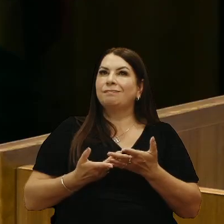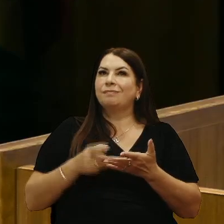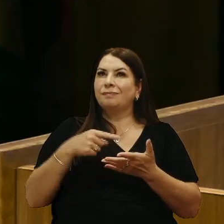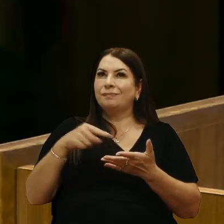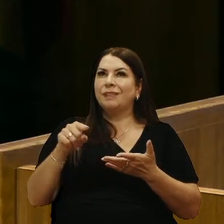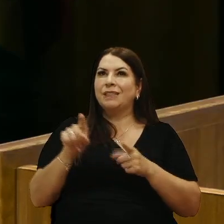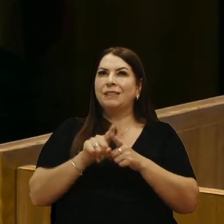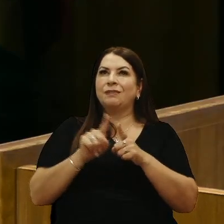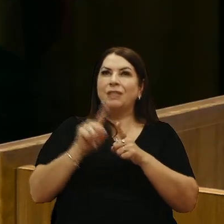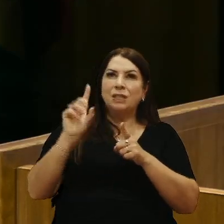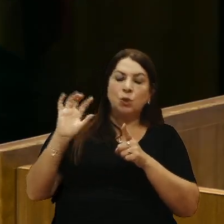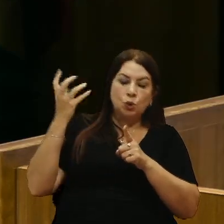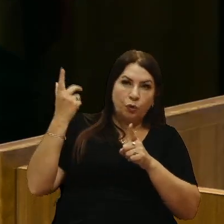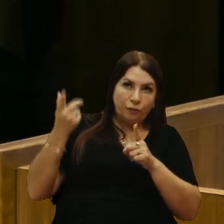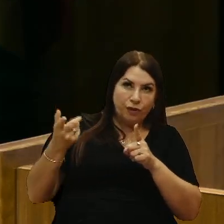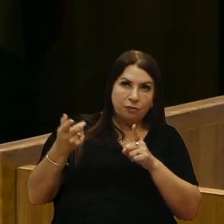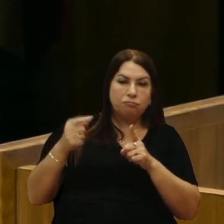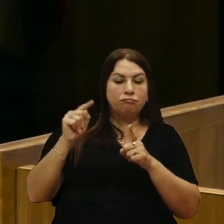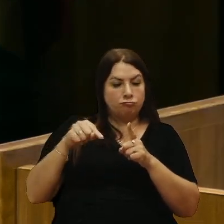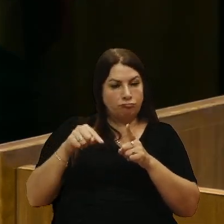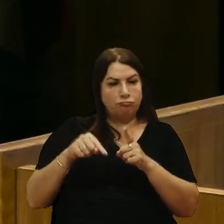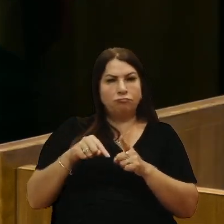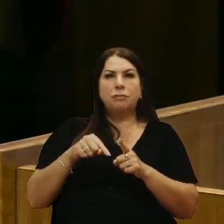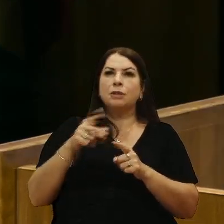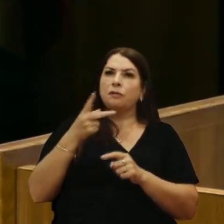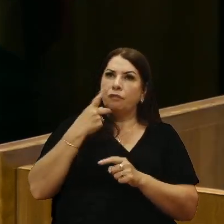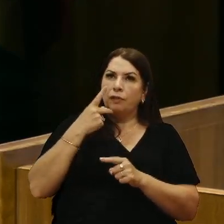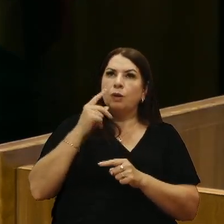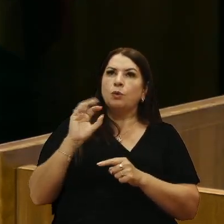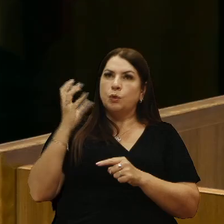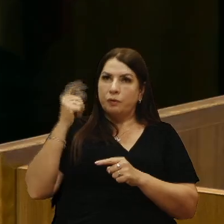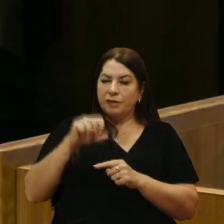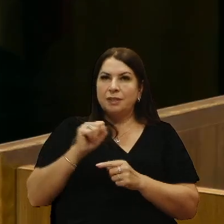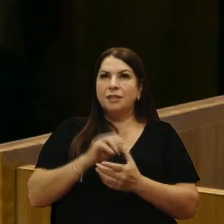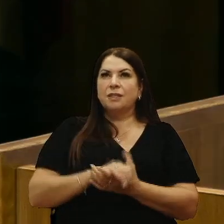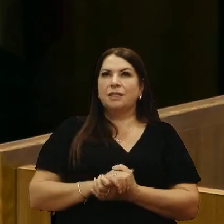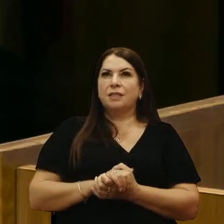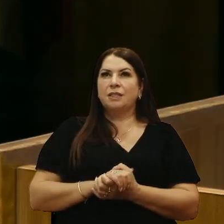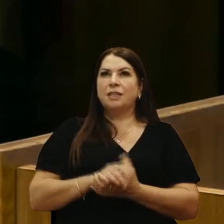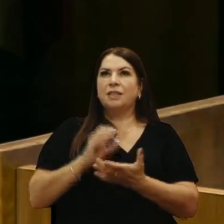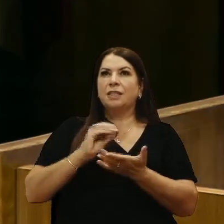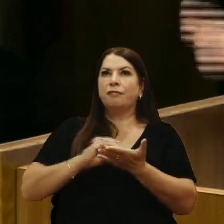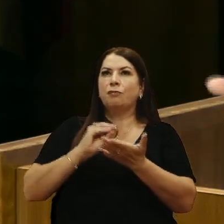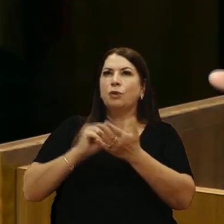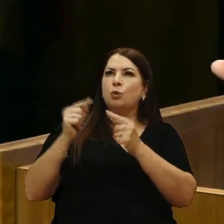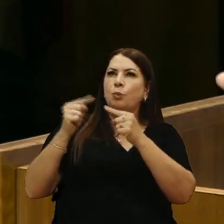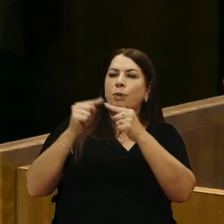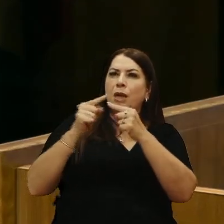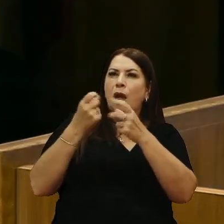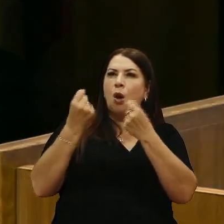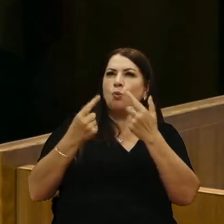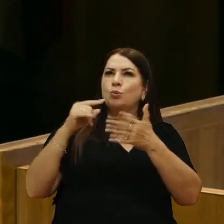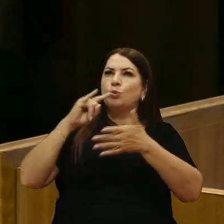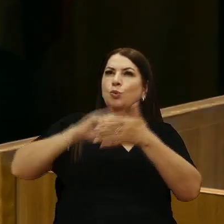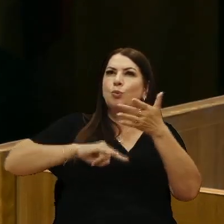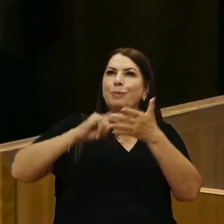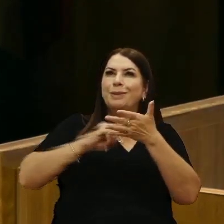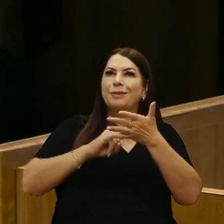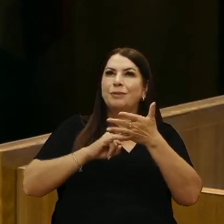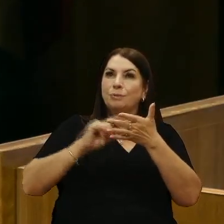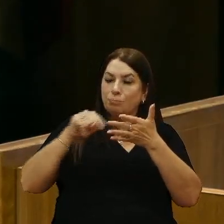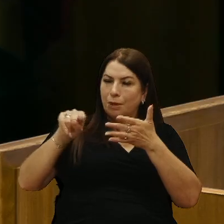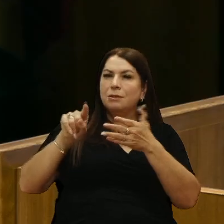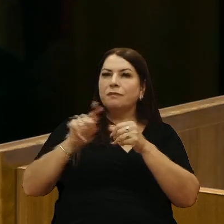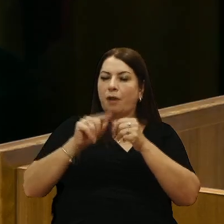ser resolvido? Vai. O pessoal da Sedut me disse que vão resolver. Está faltando alinhar alguns documentos que estão faltando, mas que